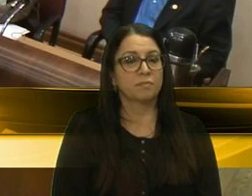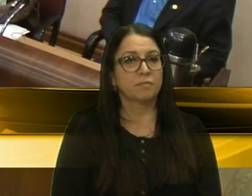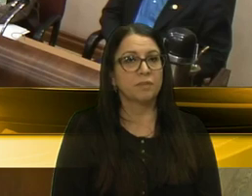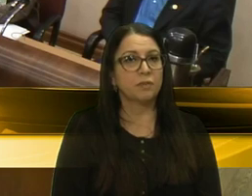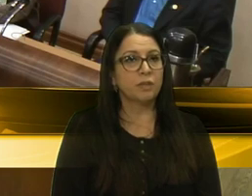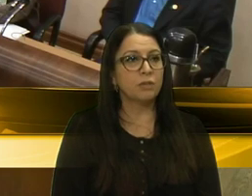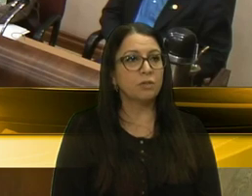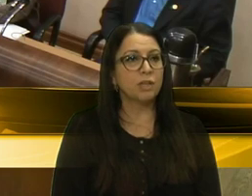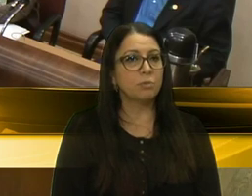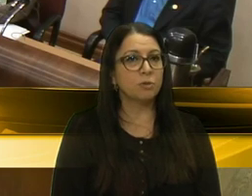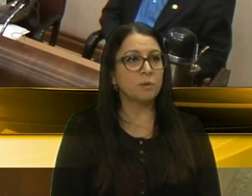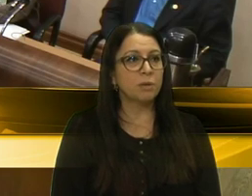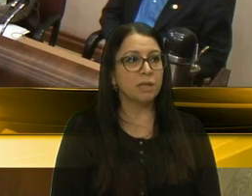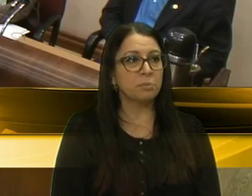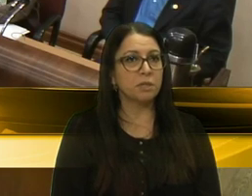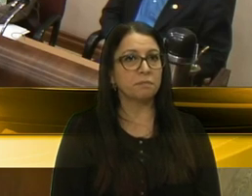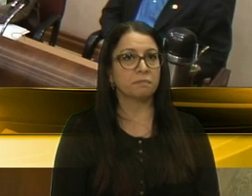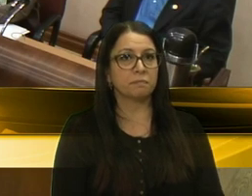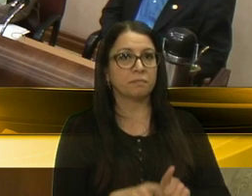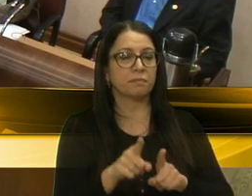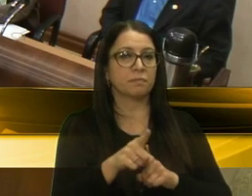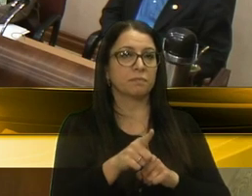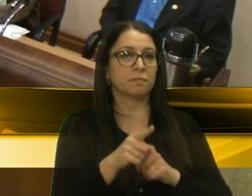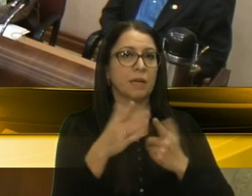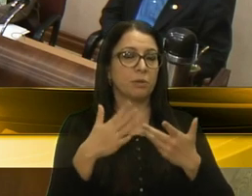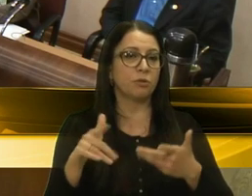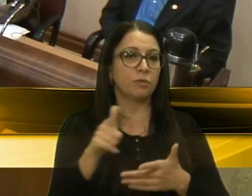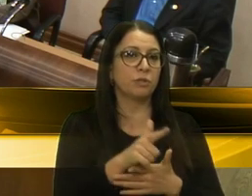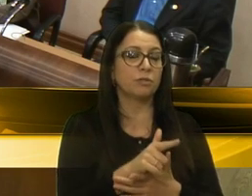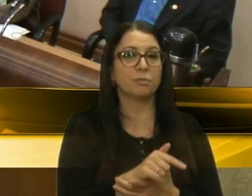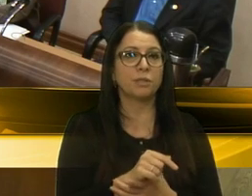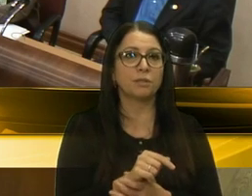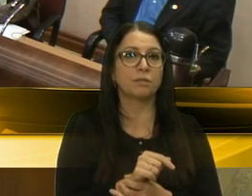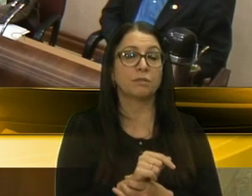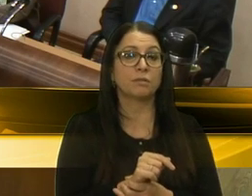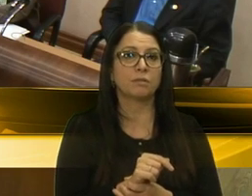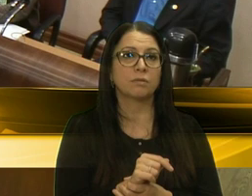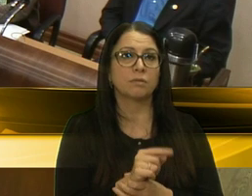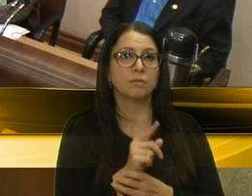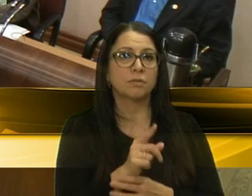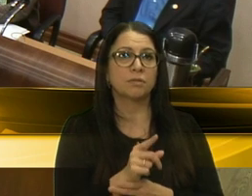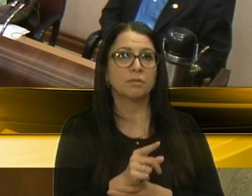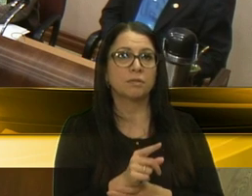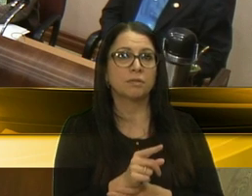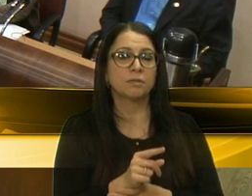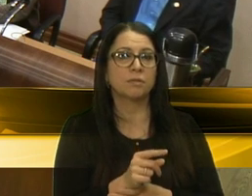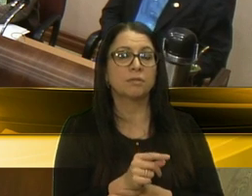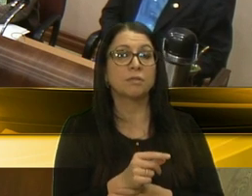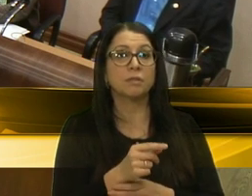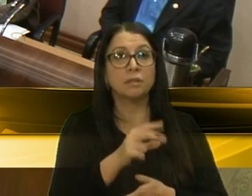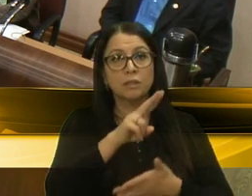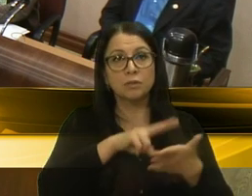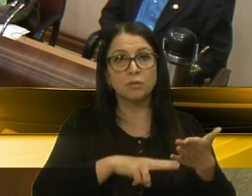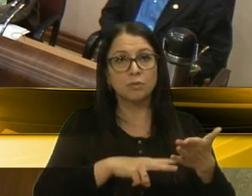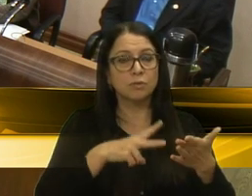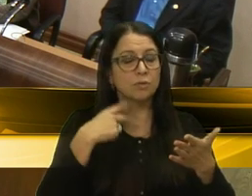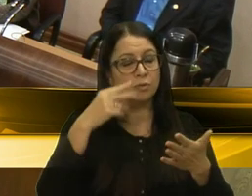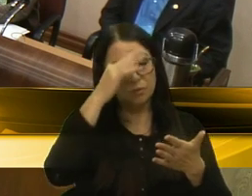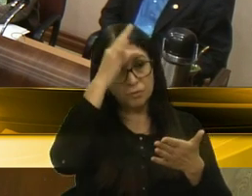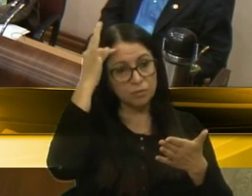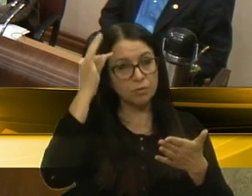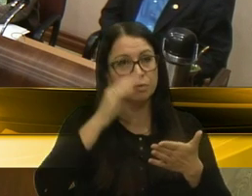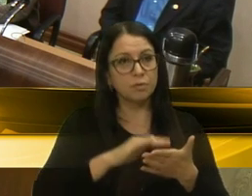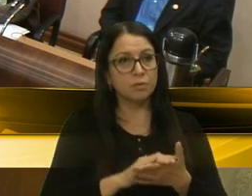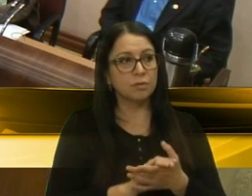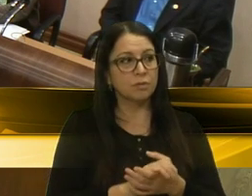senhor presidente e nobres pares parabenizar o relator vereador gustavo toigo muito bem embasou